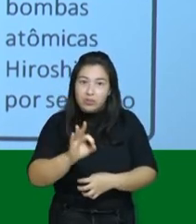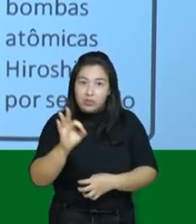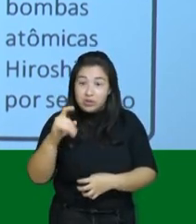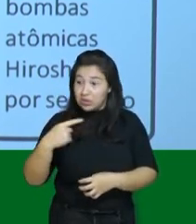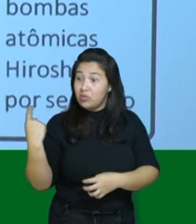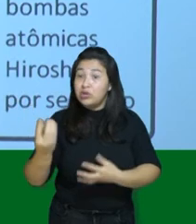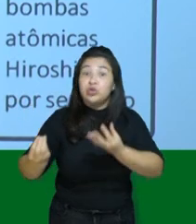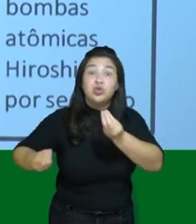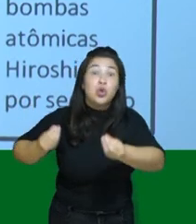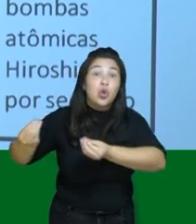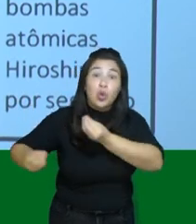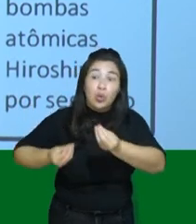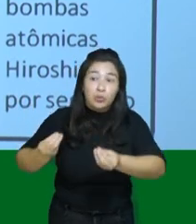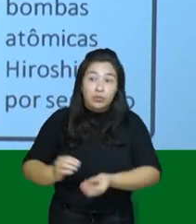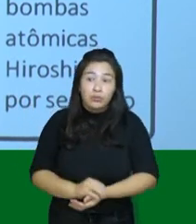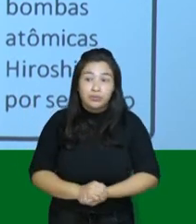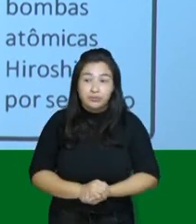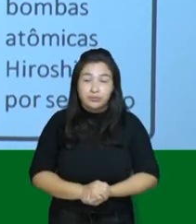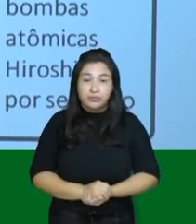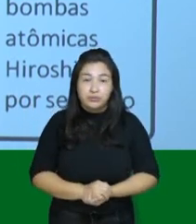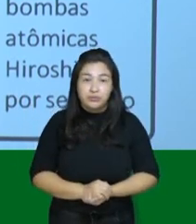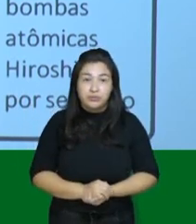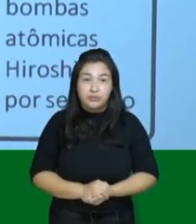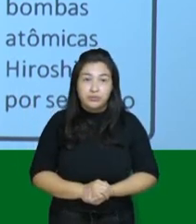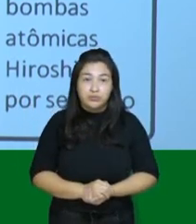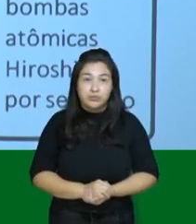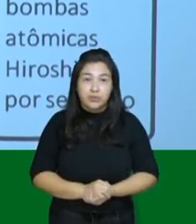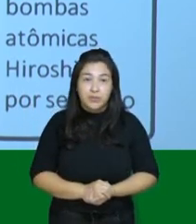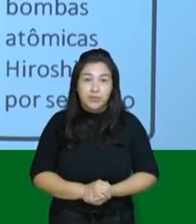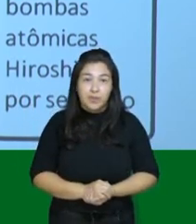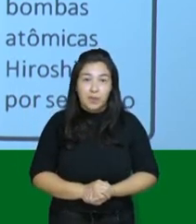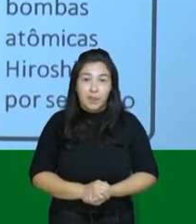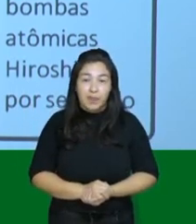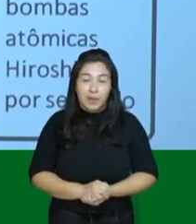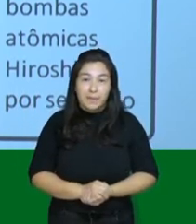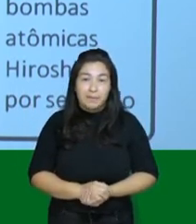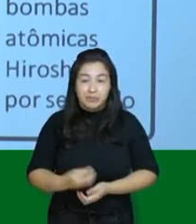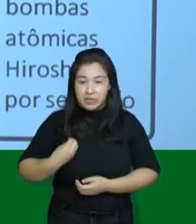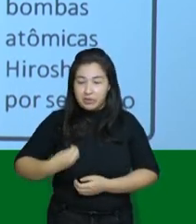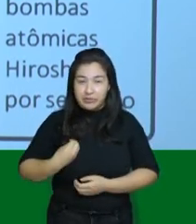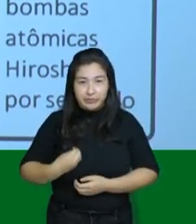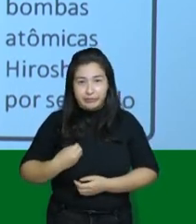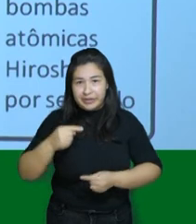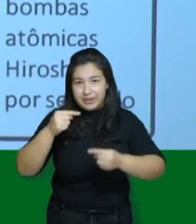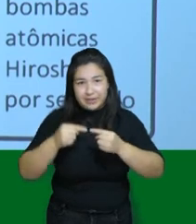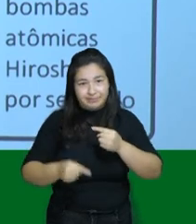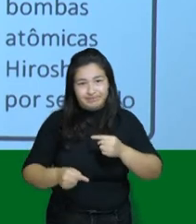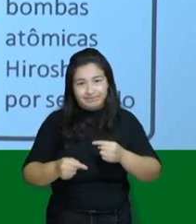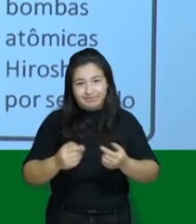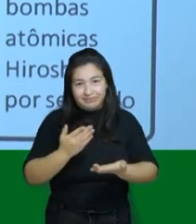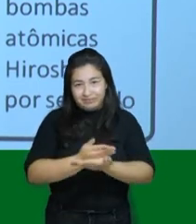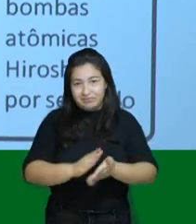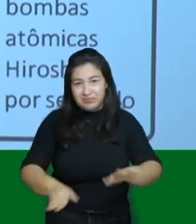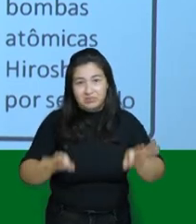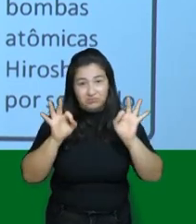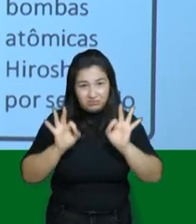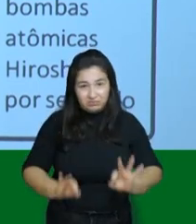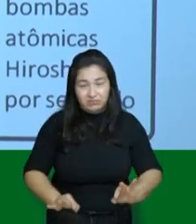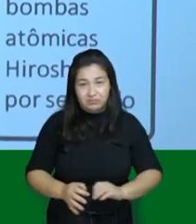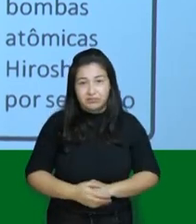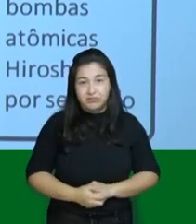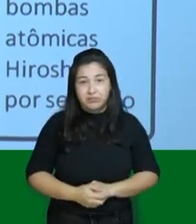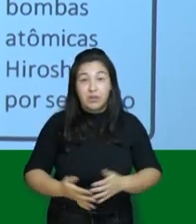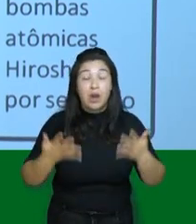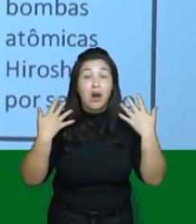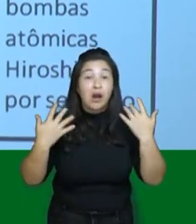tá? Mas provavelmente numa situação até sem condições de vida. Tá? Isso, só para darem uma ideia de